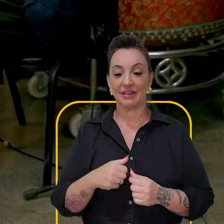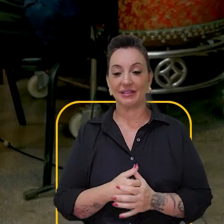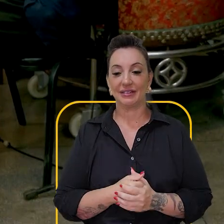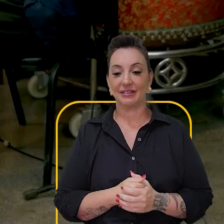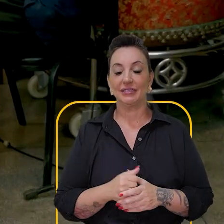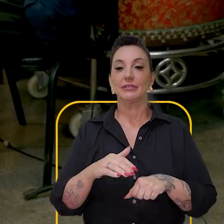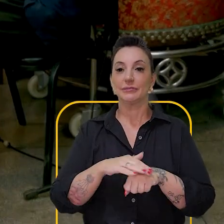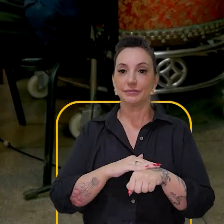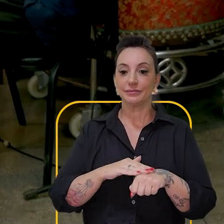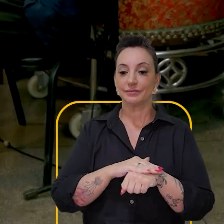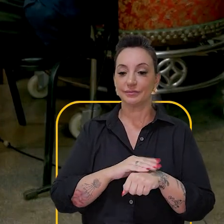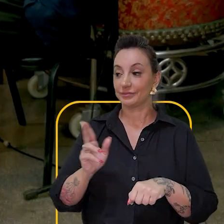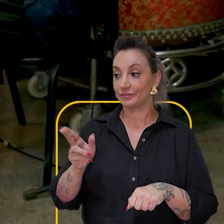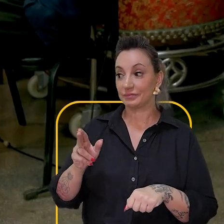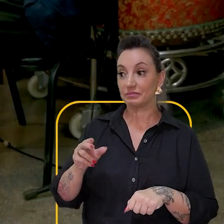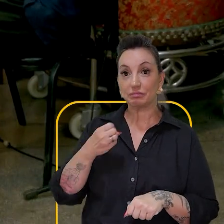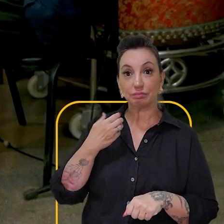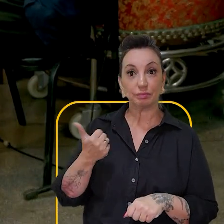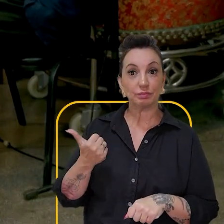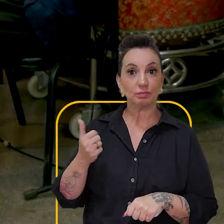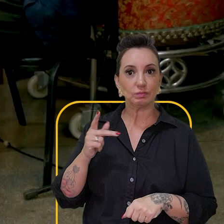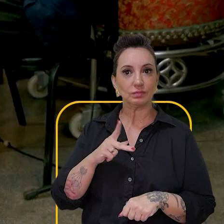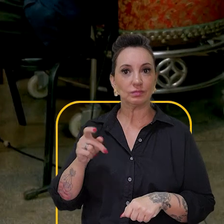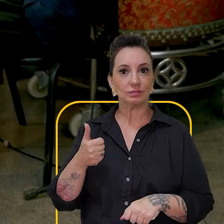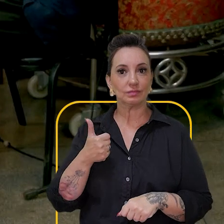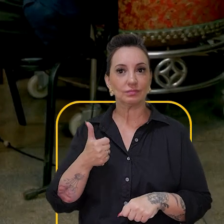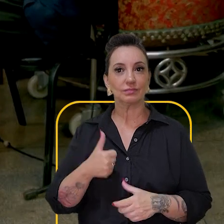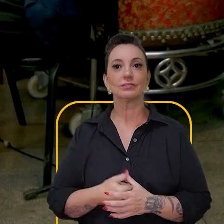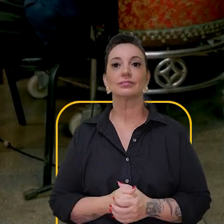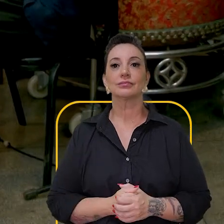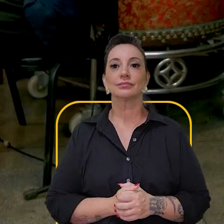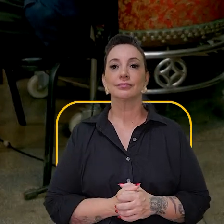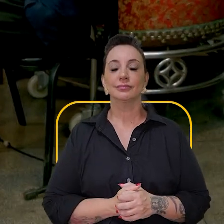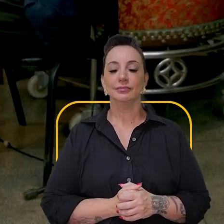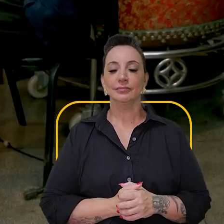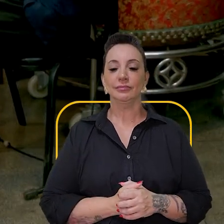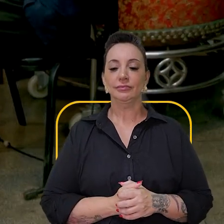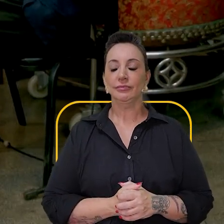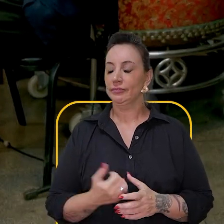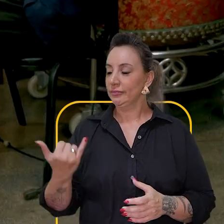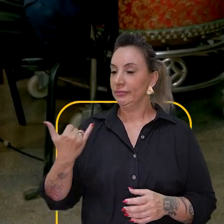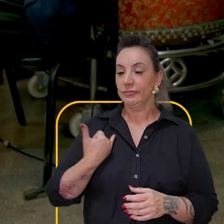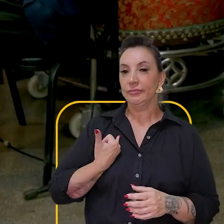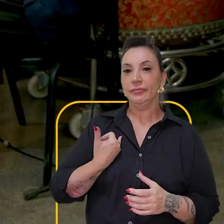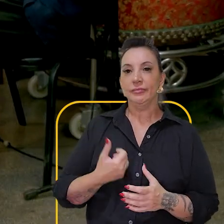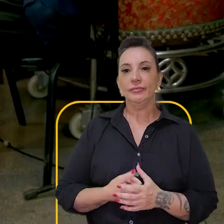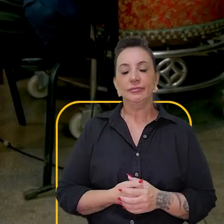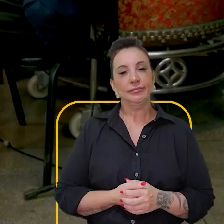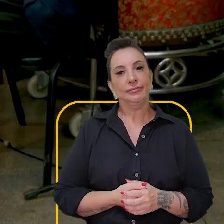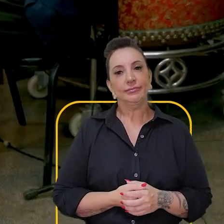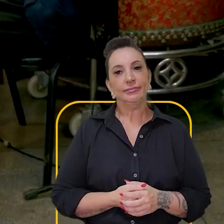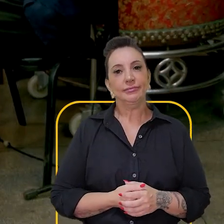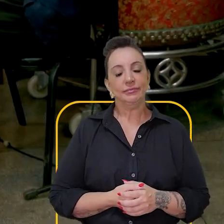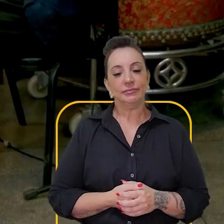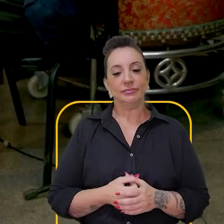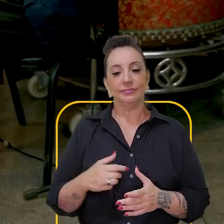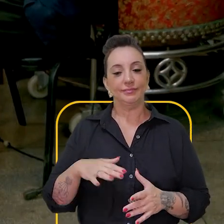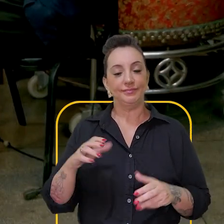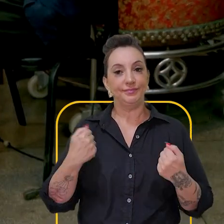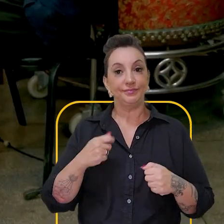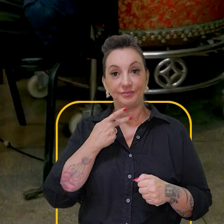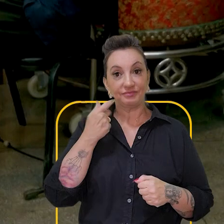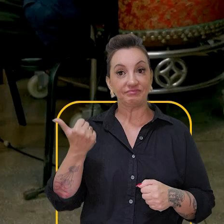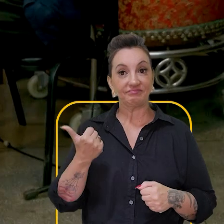mim assim não você não precisa me falar que ele é bom quando você quando eu vê você fazendo juil eu vou saber se o mestre é